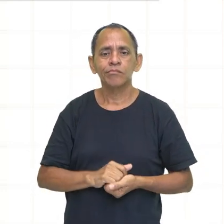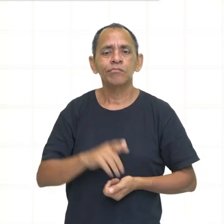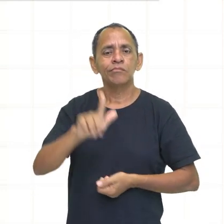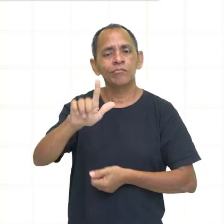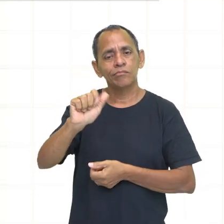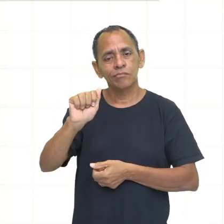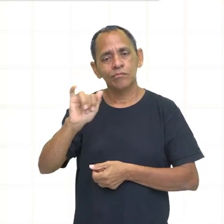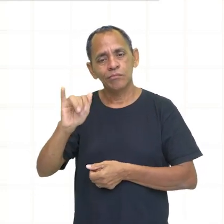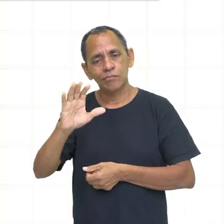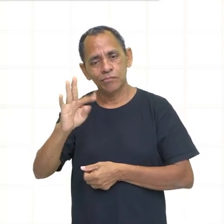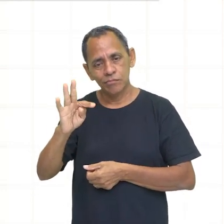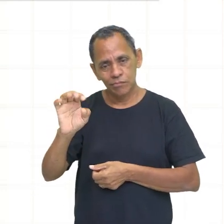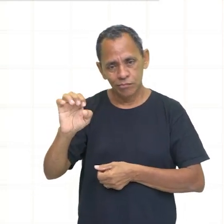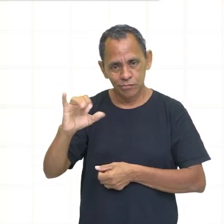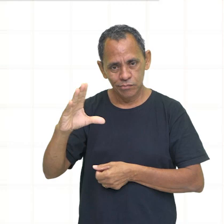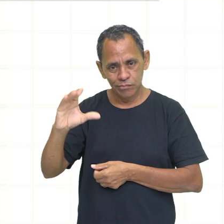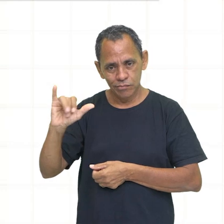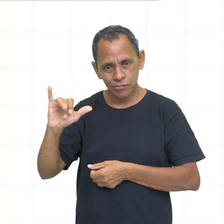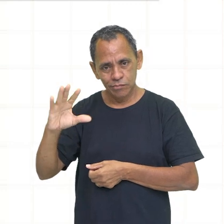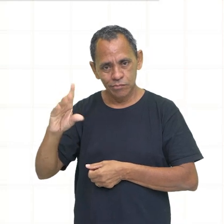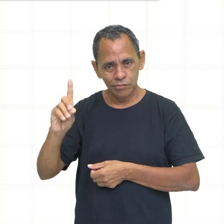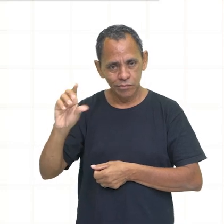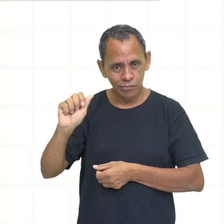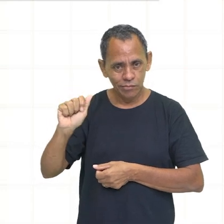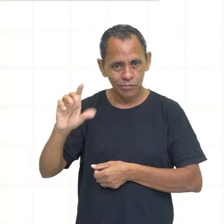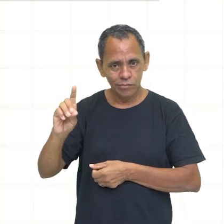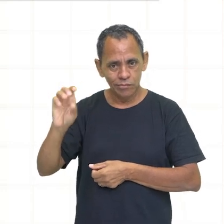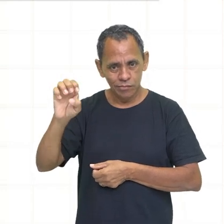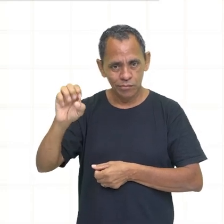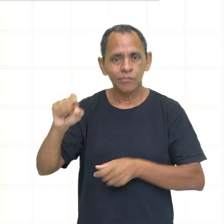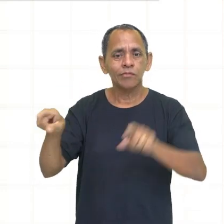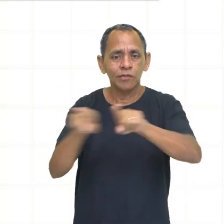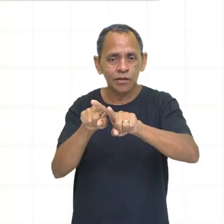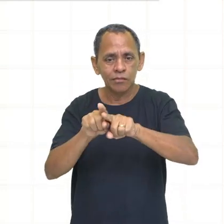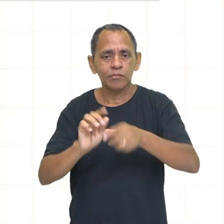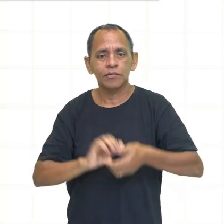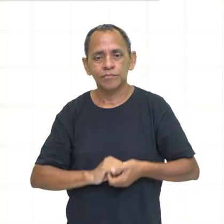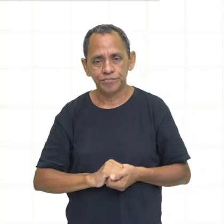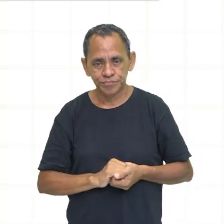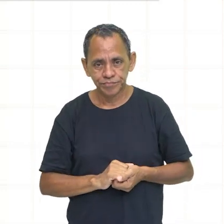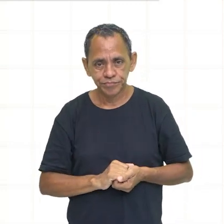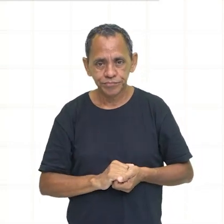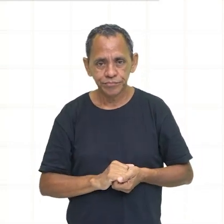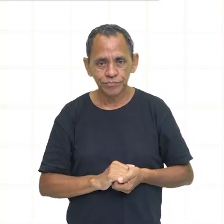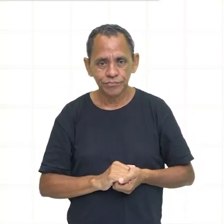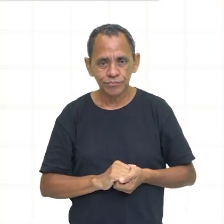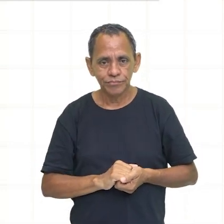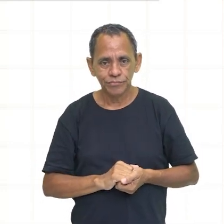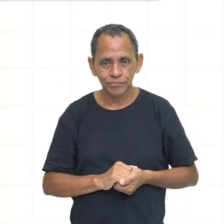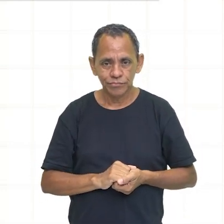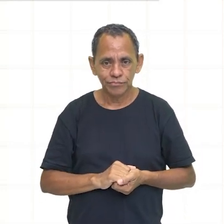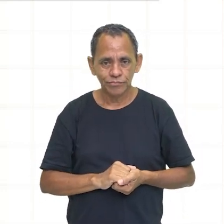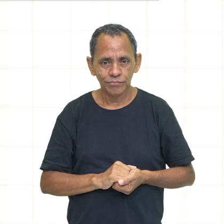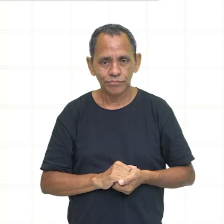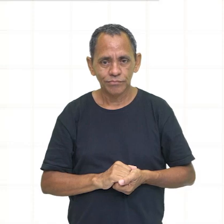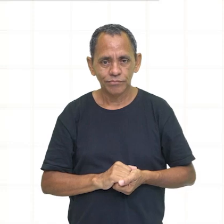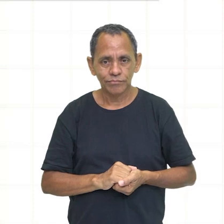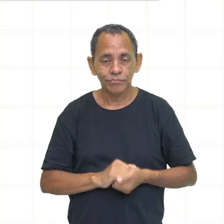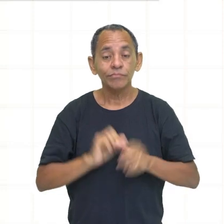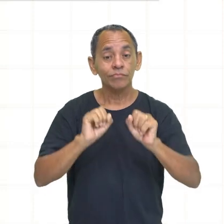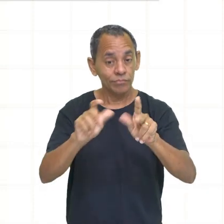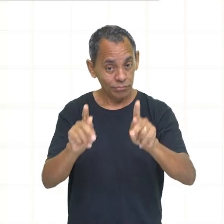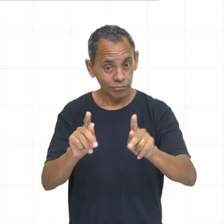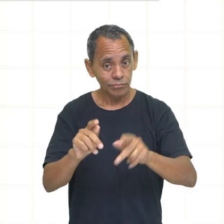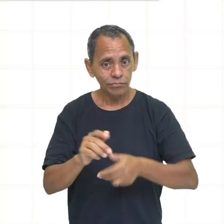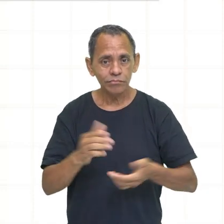ter mais essa intromissão em relação à religião do país, ok? Ficou